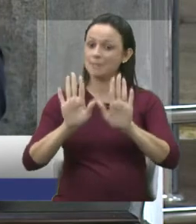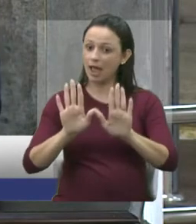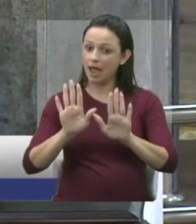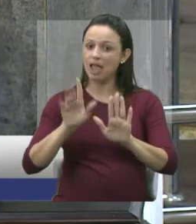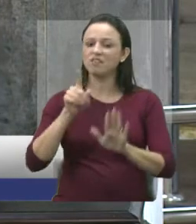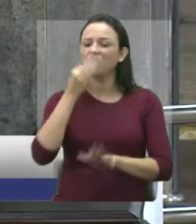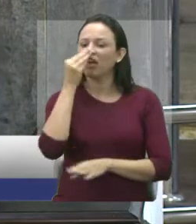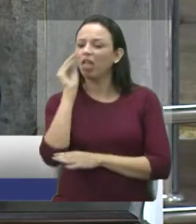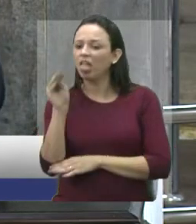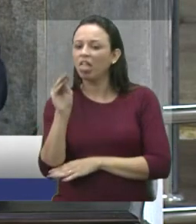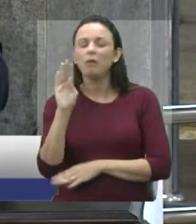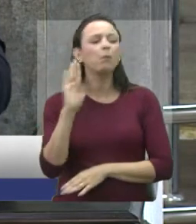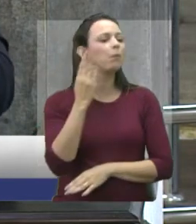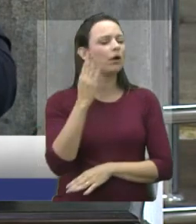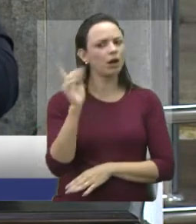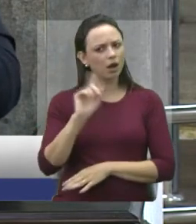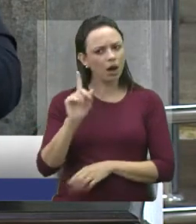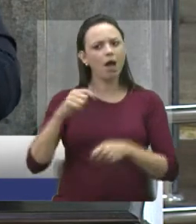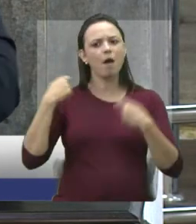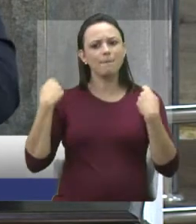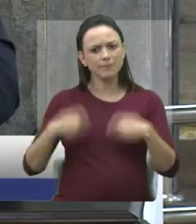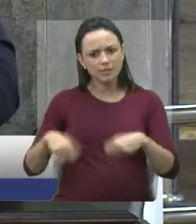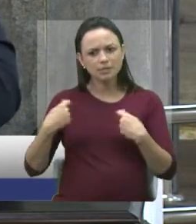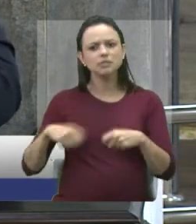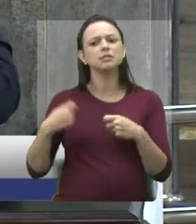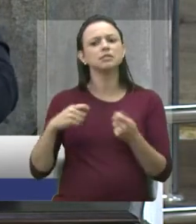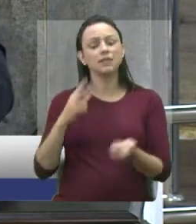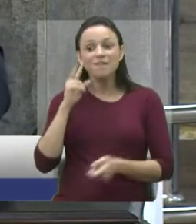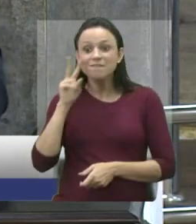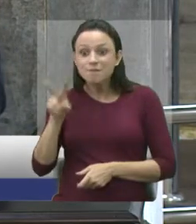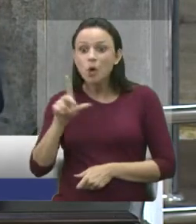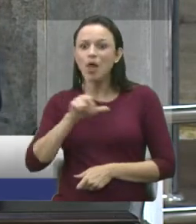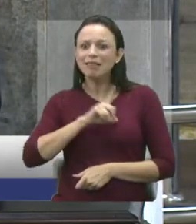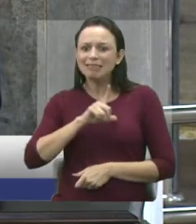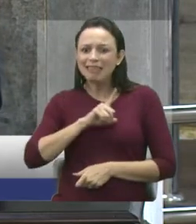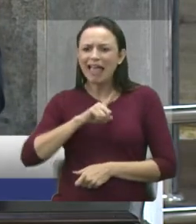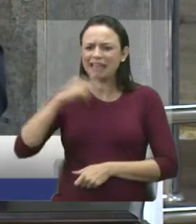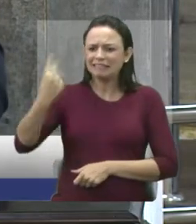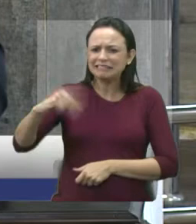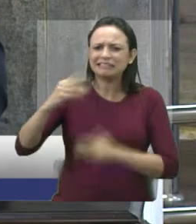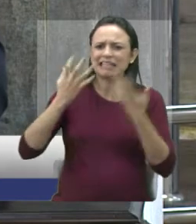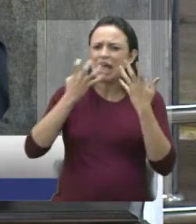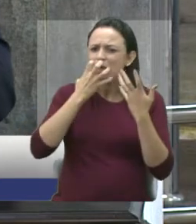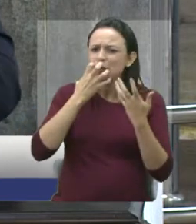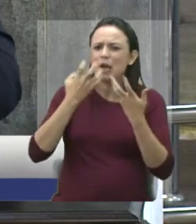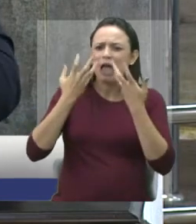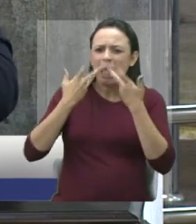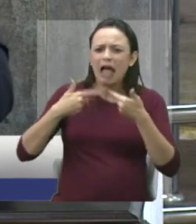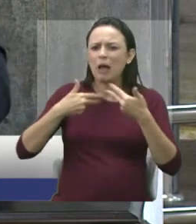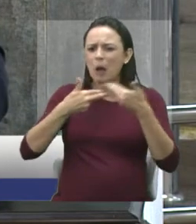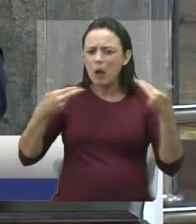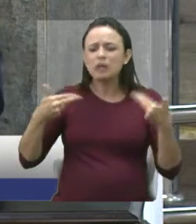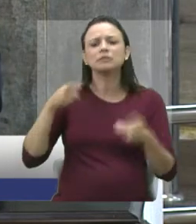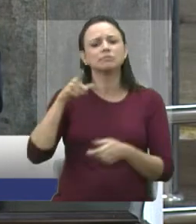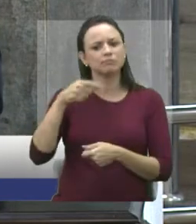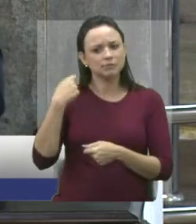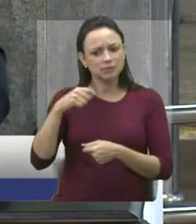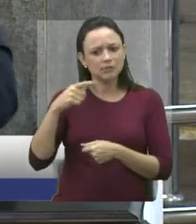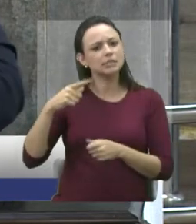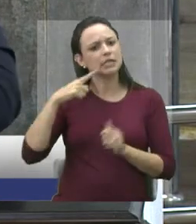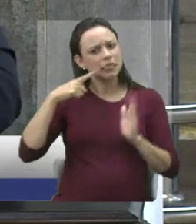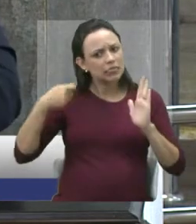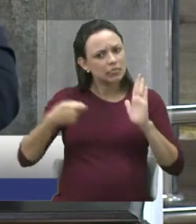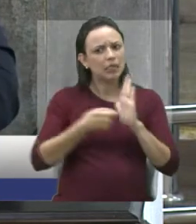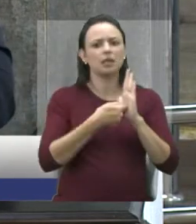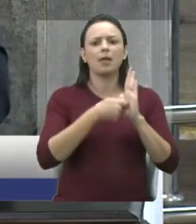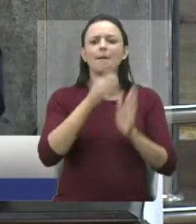Então, assim, que as pessoas se envolvam cada vez mais com esse tema. Não fiquem com medo de